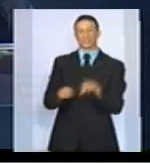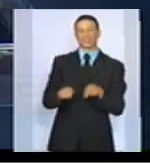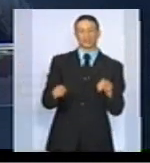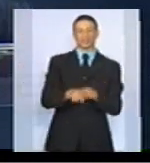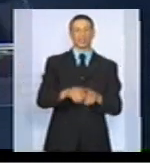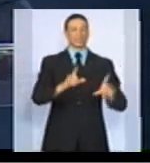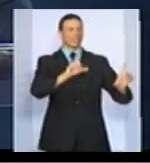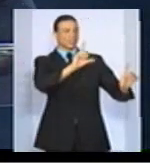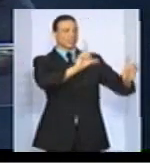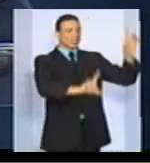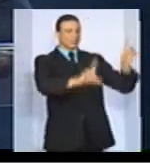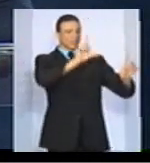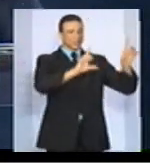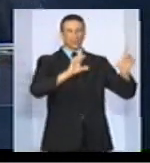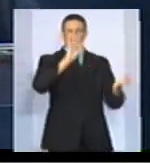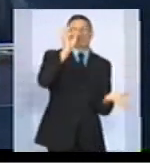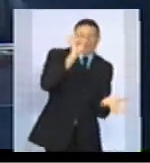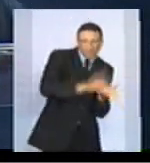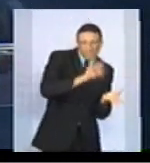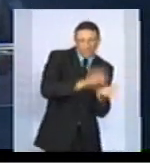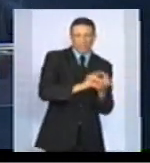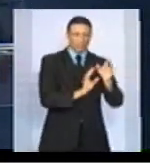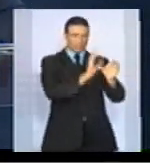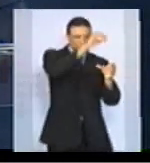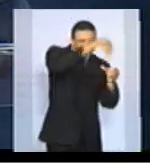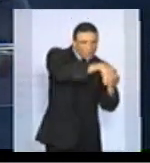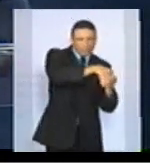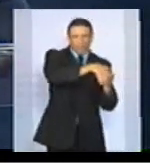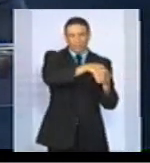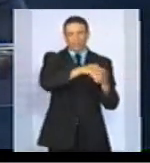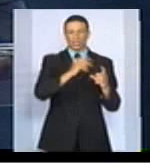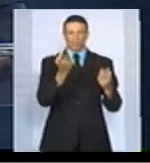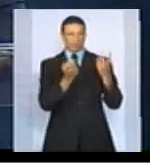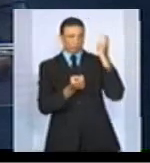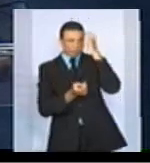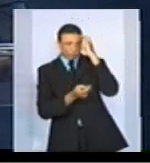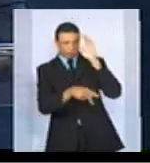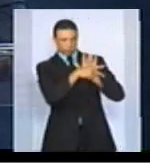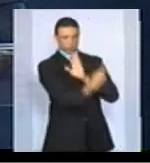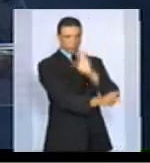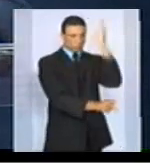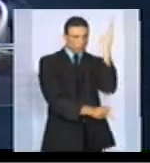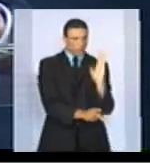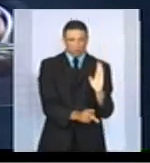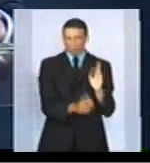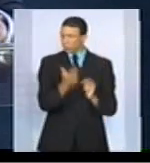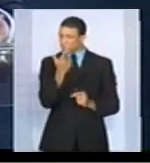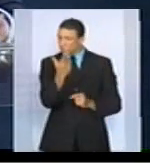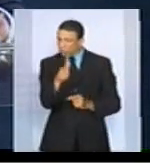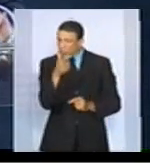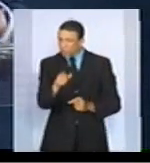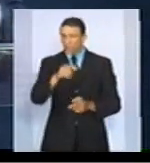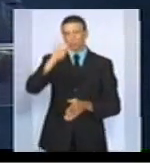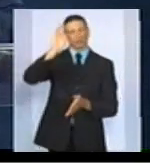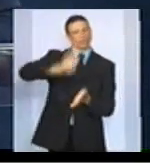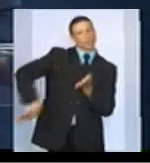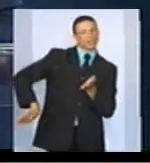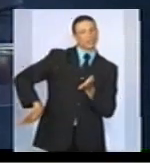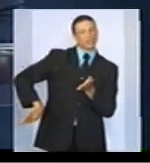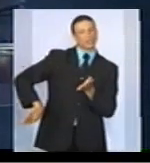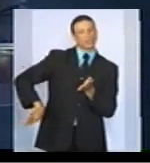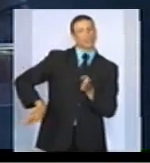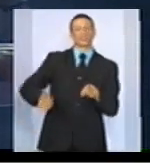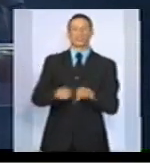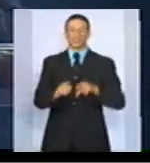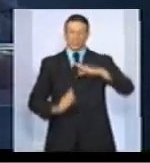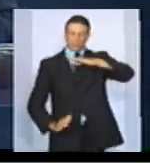restrições aos programas de variedade que também tem que transferir os direitos intelectuais produtor brasileiro limitação ao